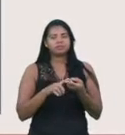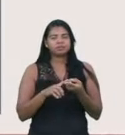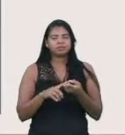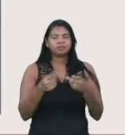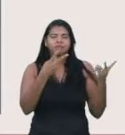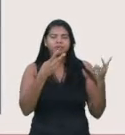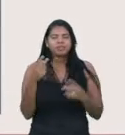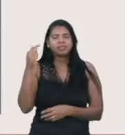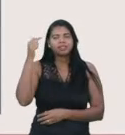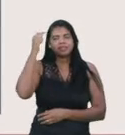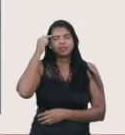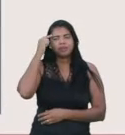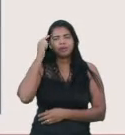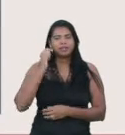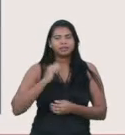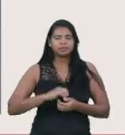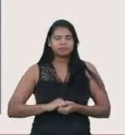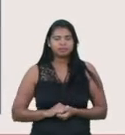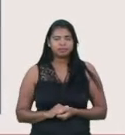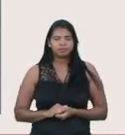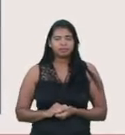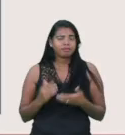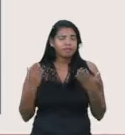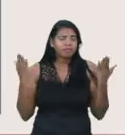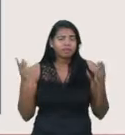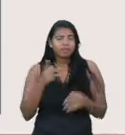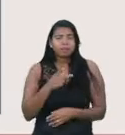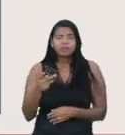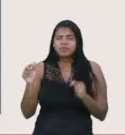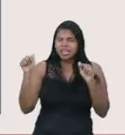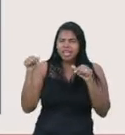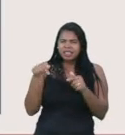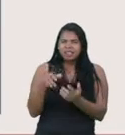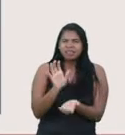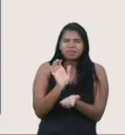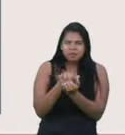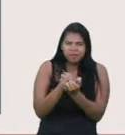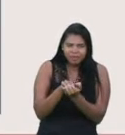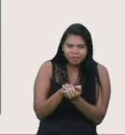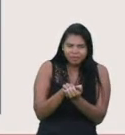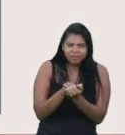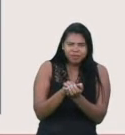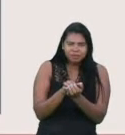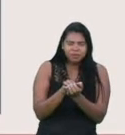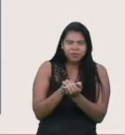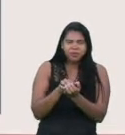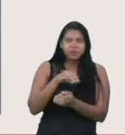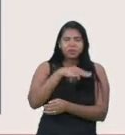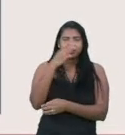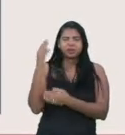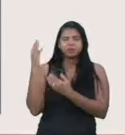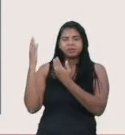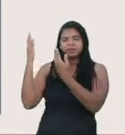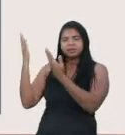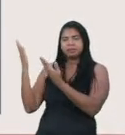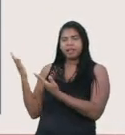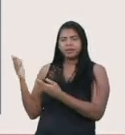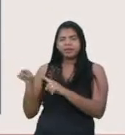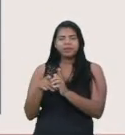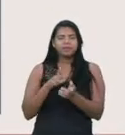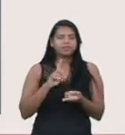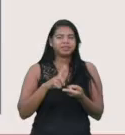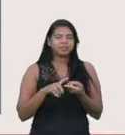pensando, Paulinho, por que eu não vejo a aurora boreal aqui no Pernambuco? Aqui, porque Pernambuco está na